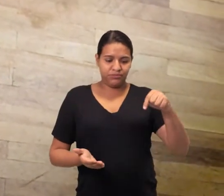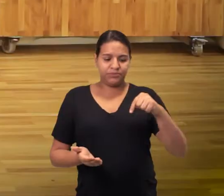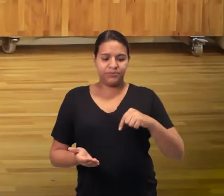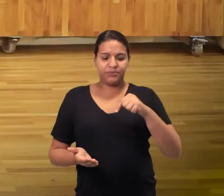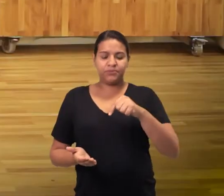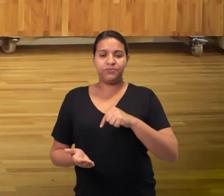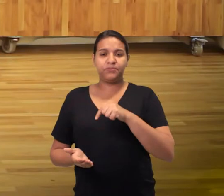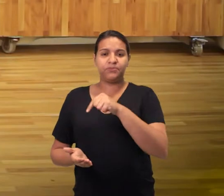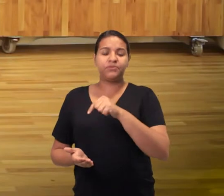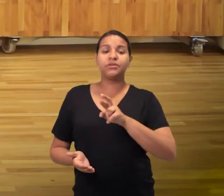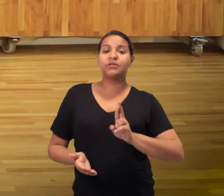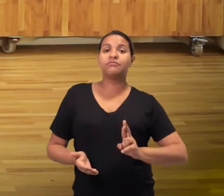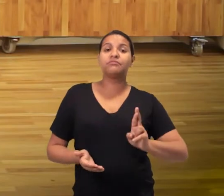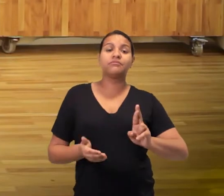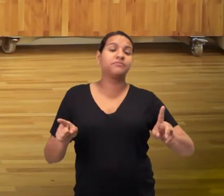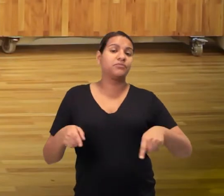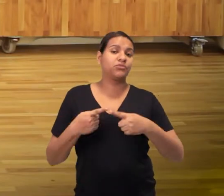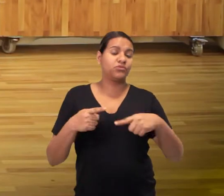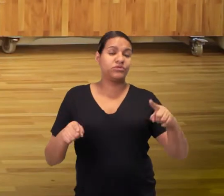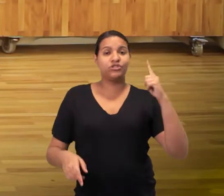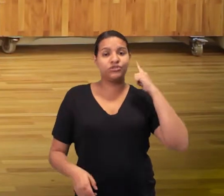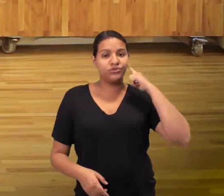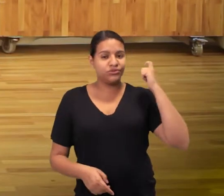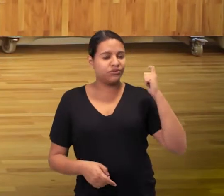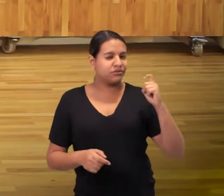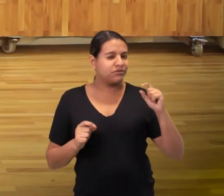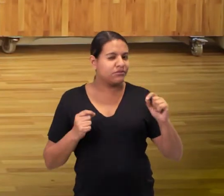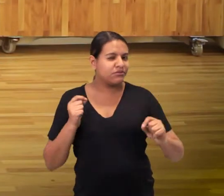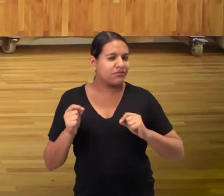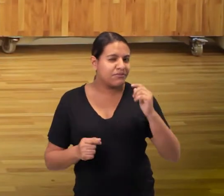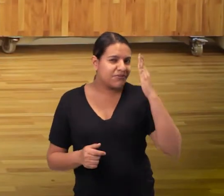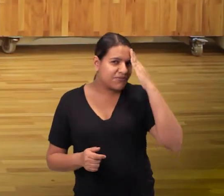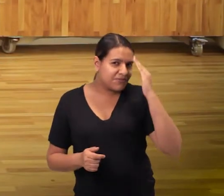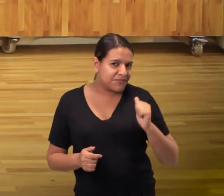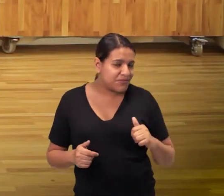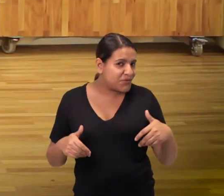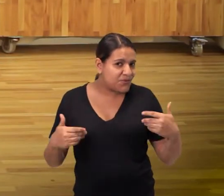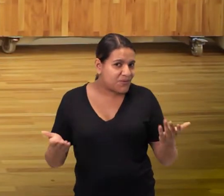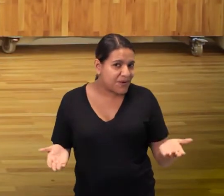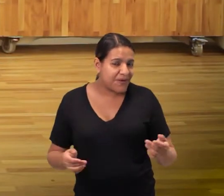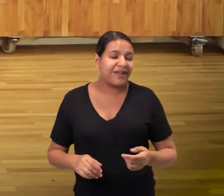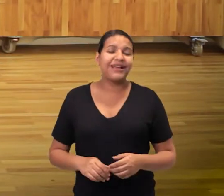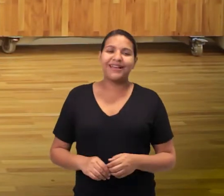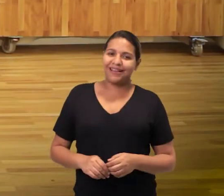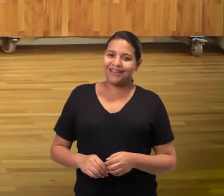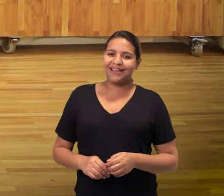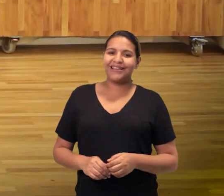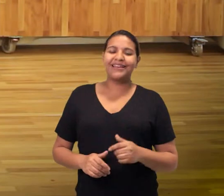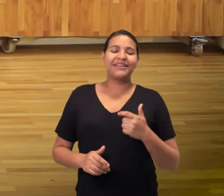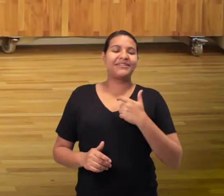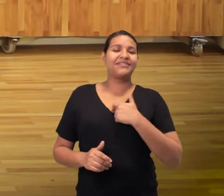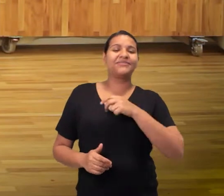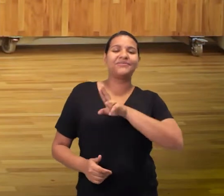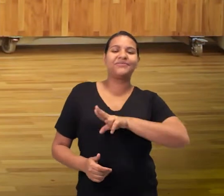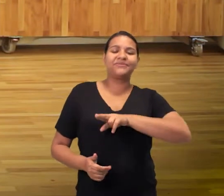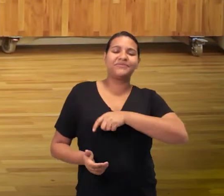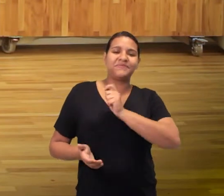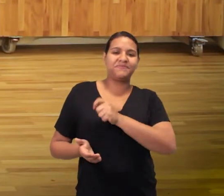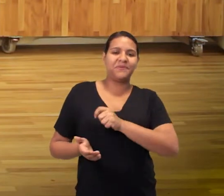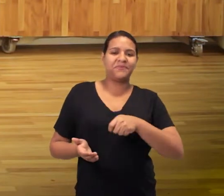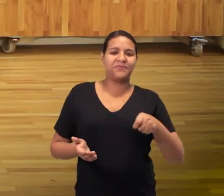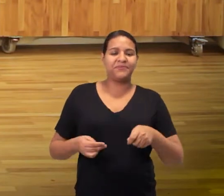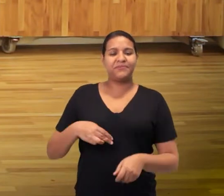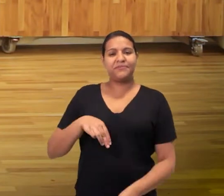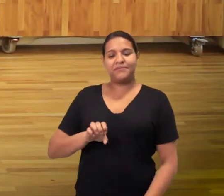som, uma nota musical, que nós vamos descobrir quais são, com a ajuda do meu instrumento aqui,